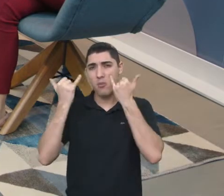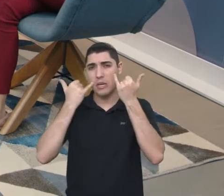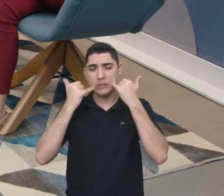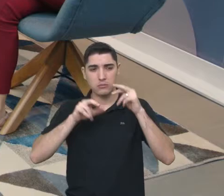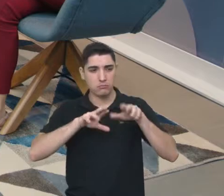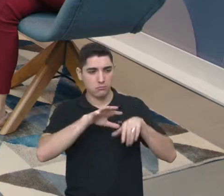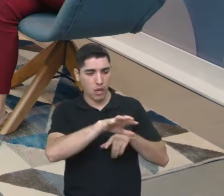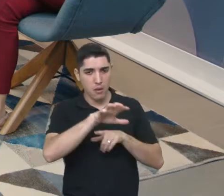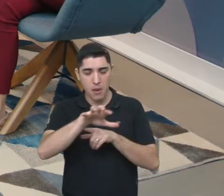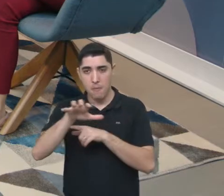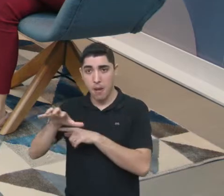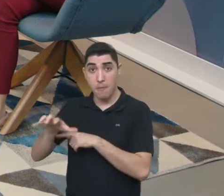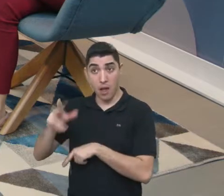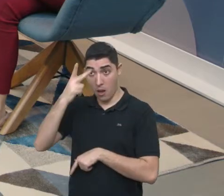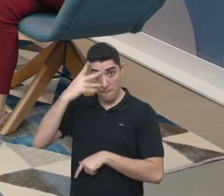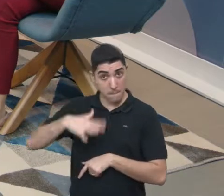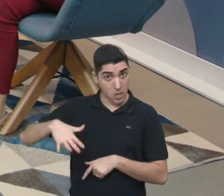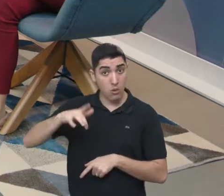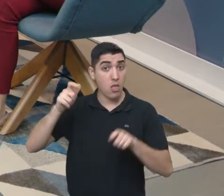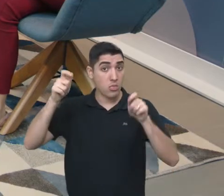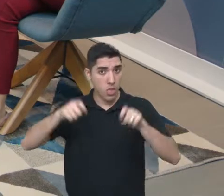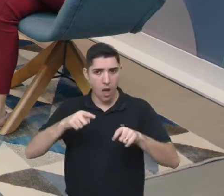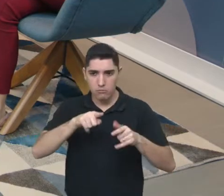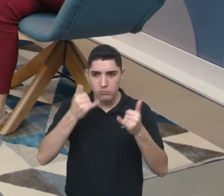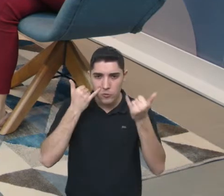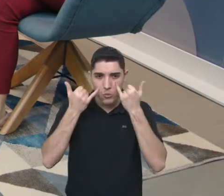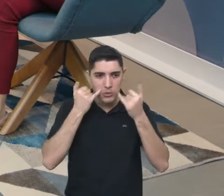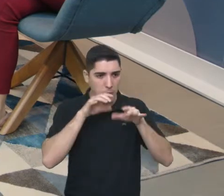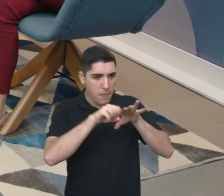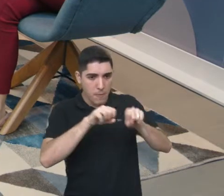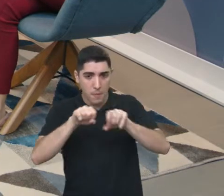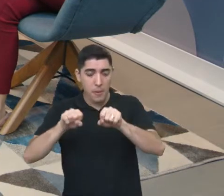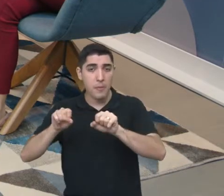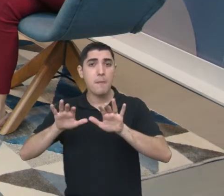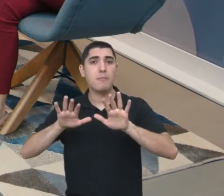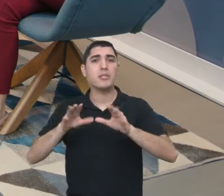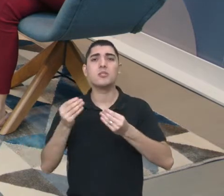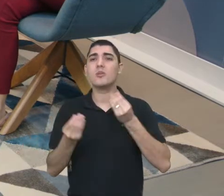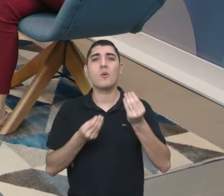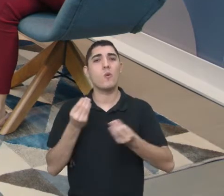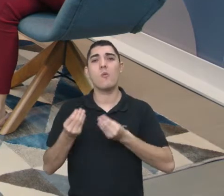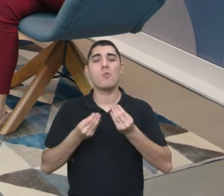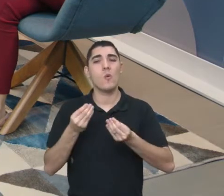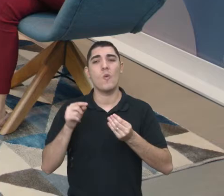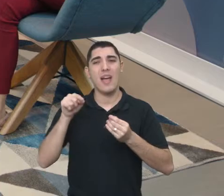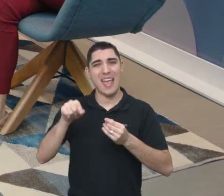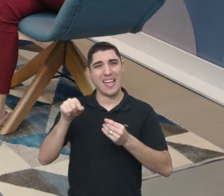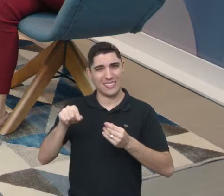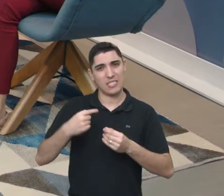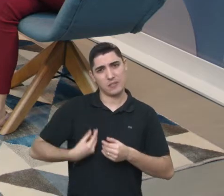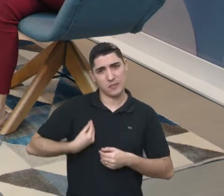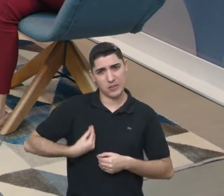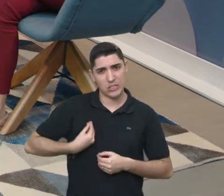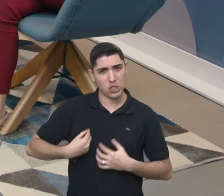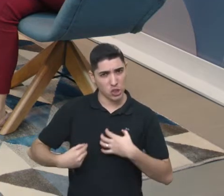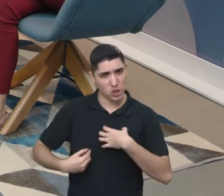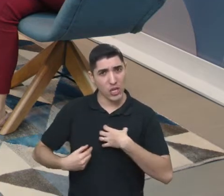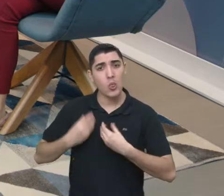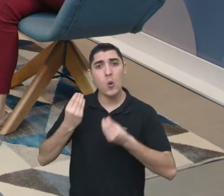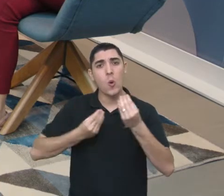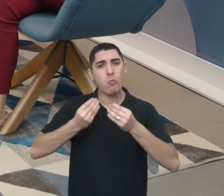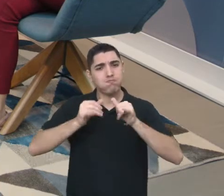as pessoas têm mais acesso à informação de uma maneira geral. Como bater de frente com essa realidade